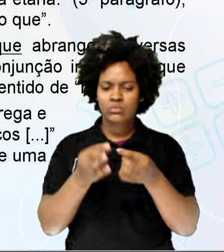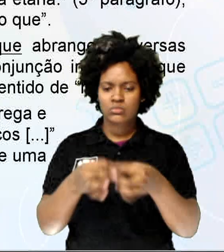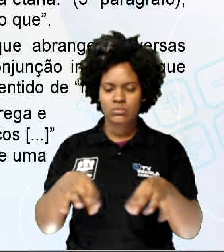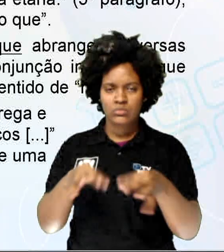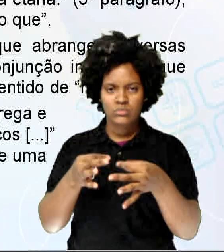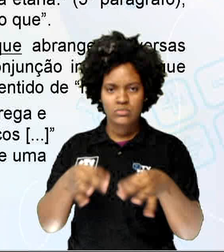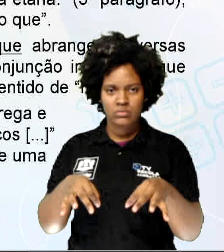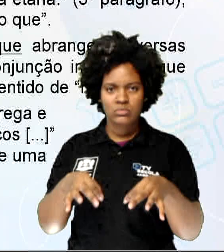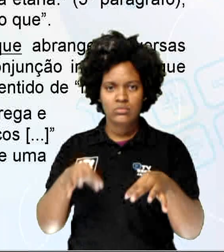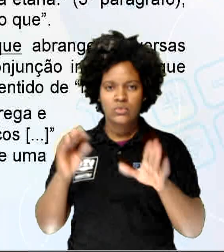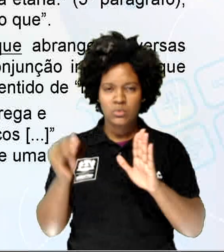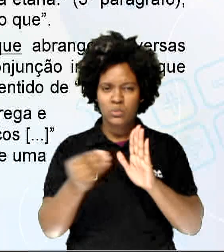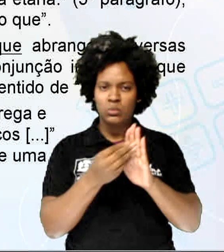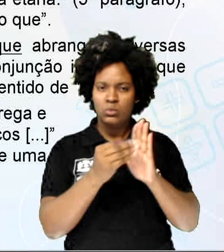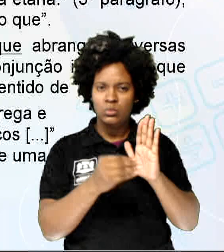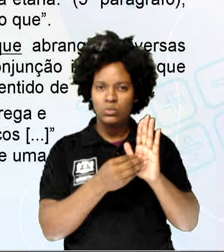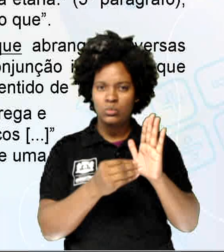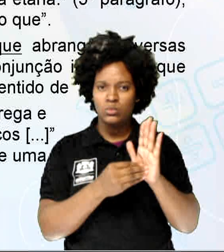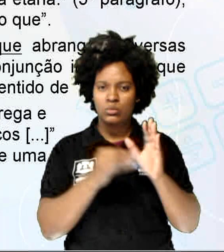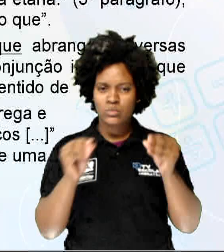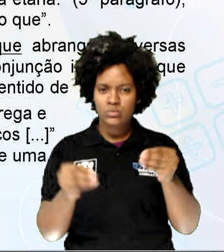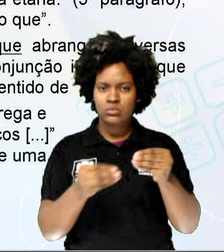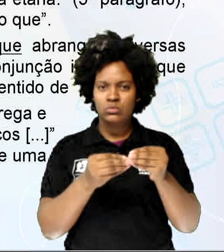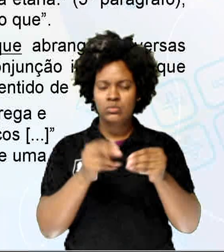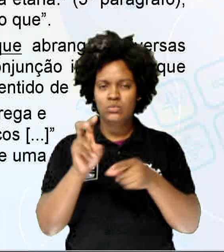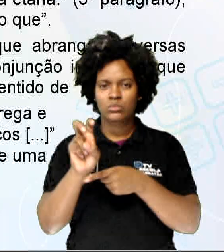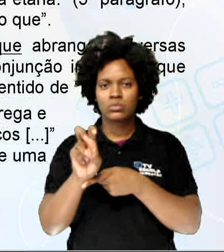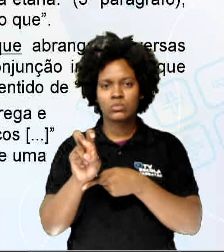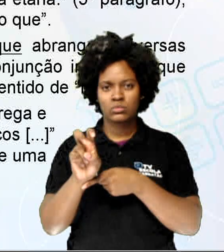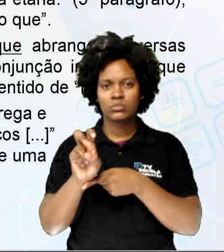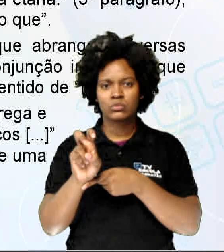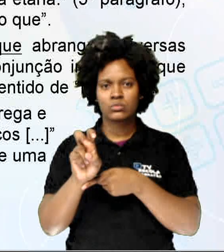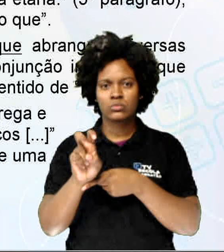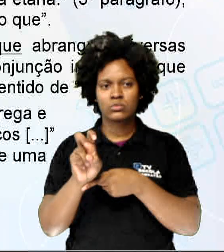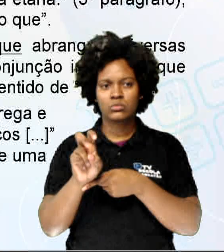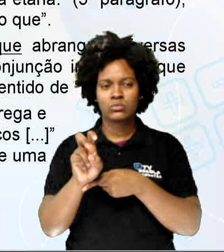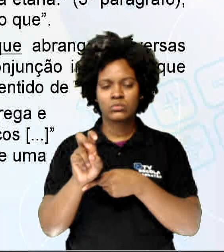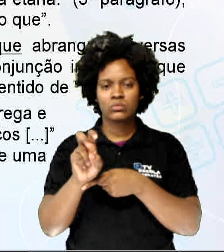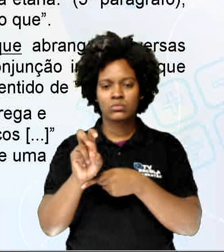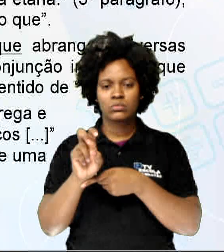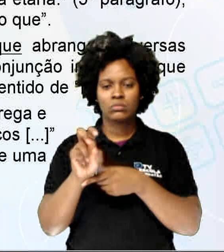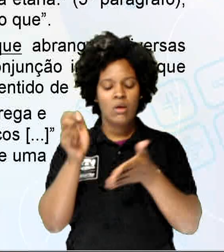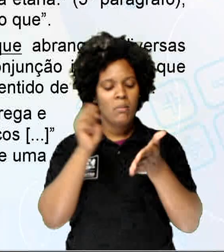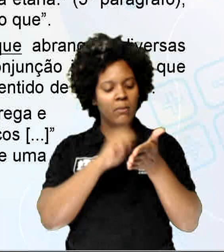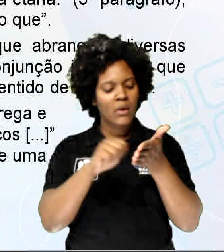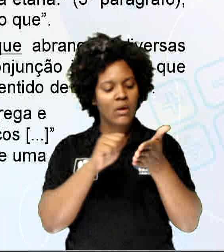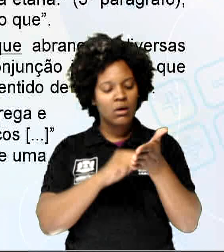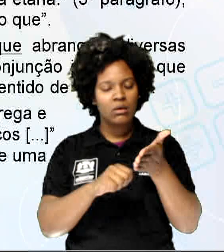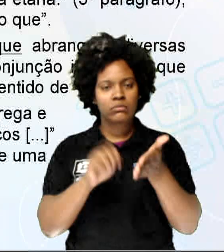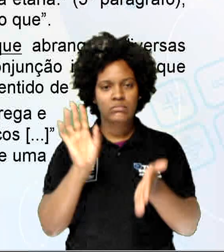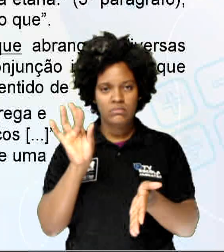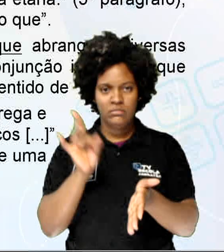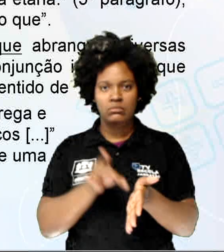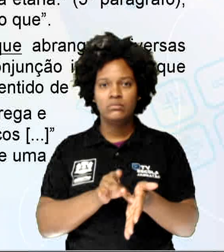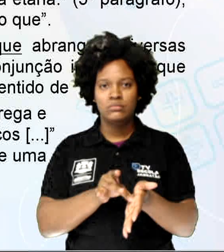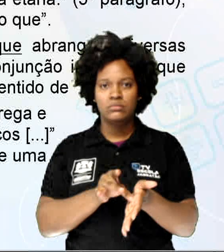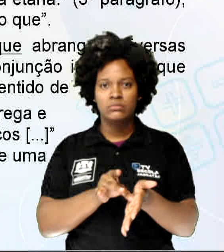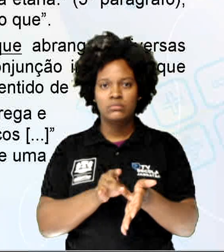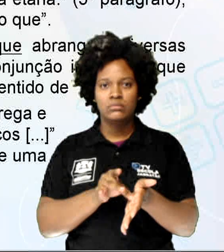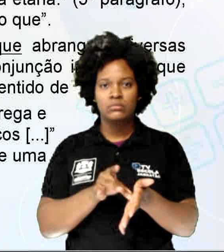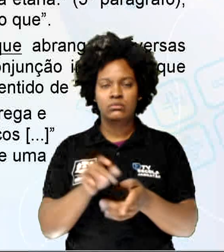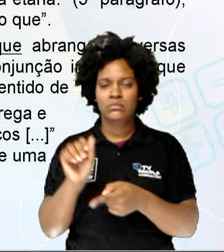semânticas estabelecidas por conectivos no texto 5, assinale a alternativa correta. Olha só o item